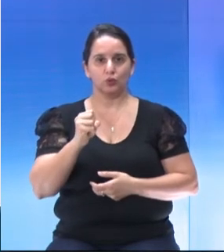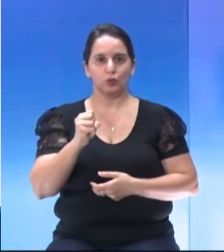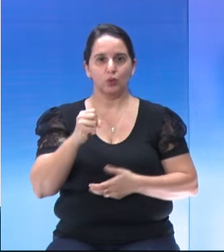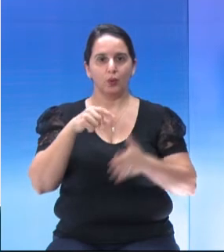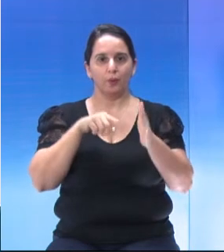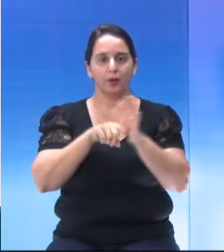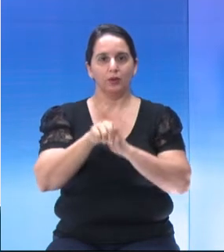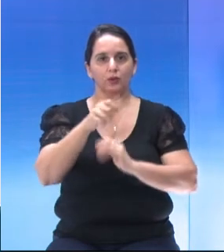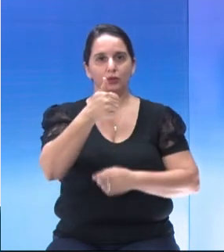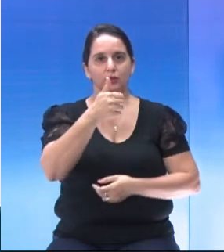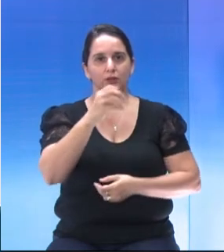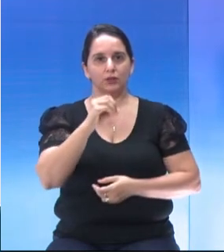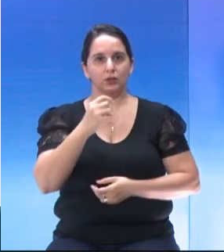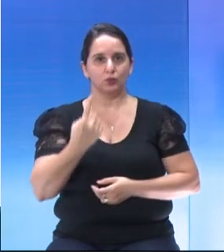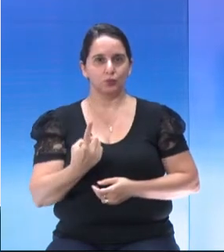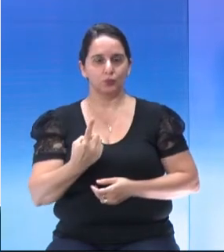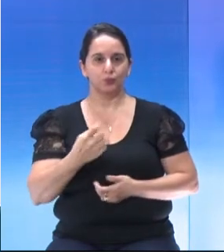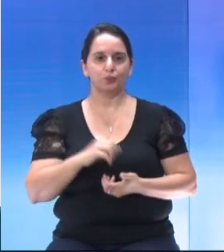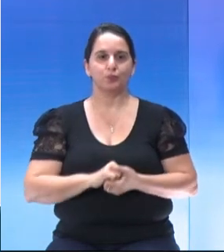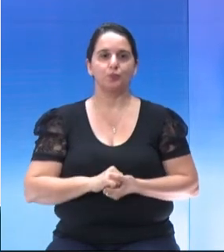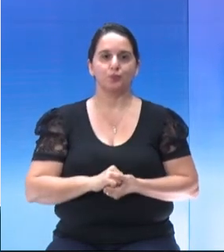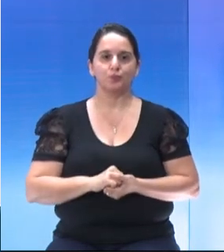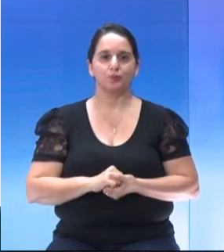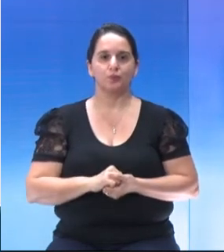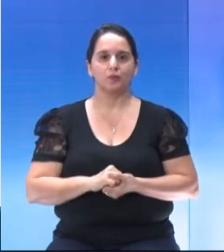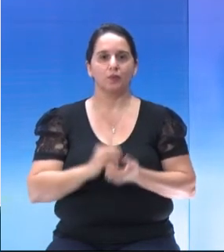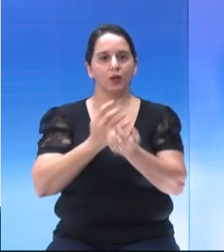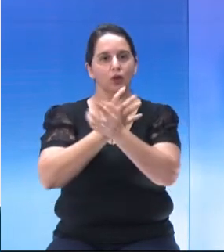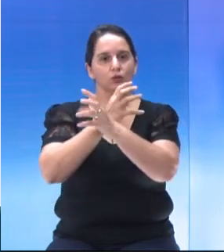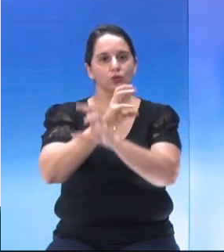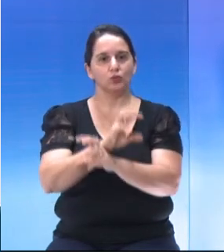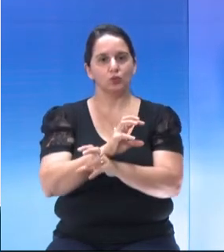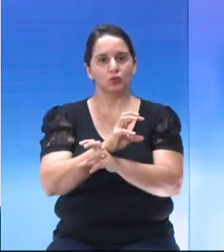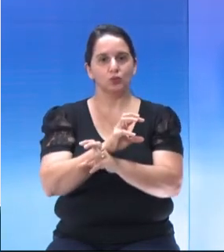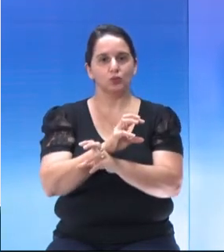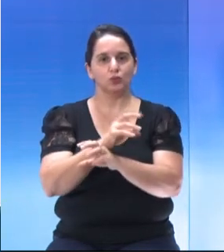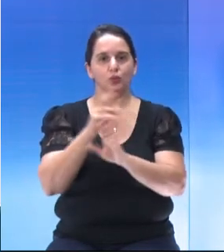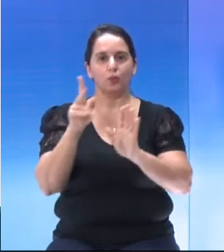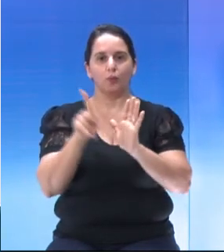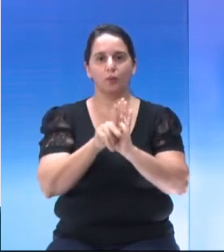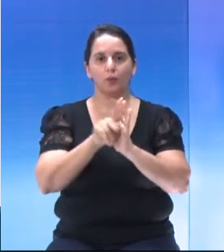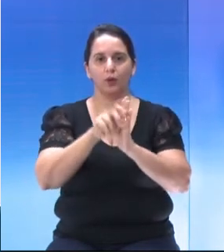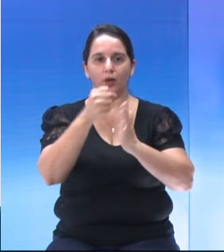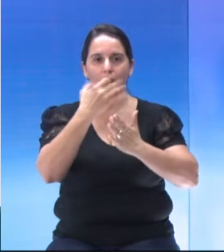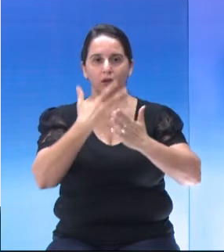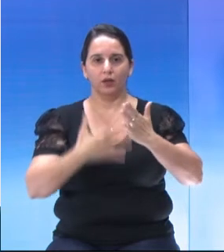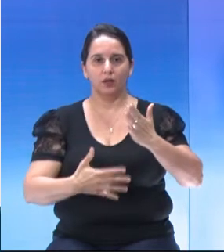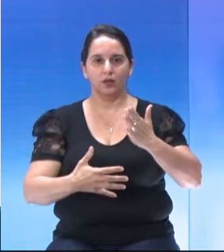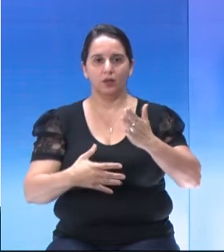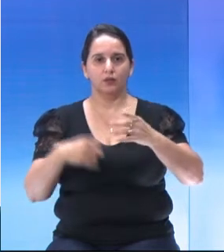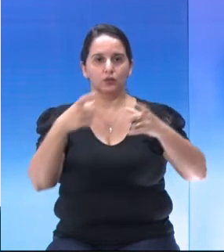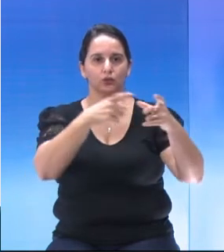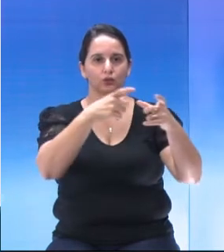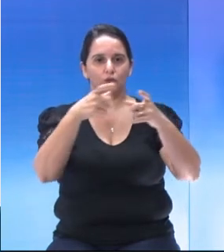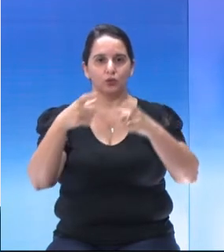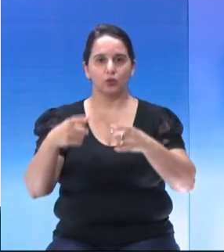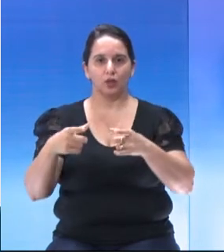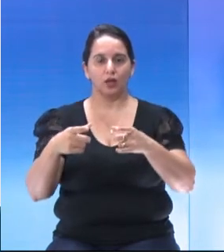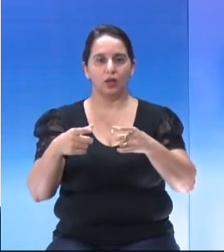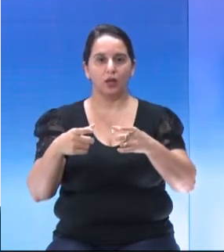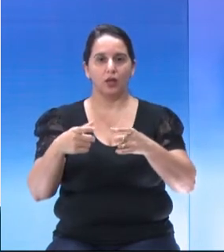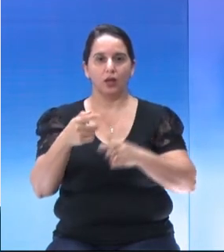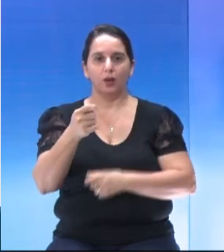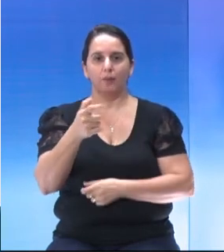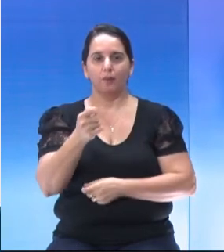2018, é o item 101, tá? O deserto é um bioma que se localiza em regiões